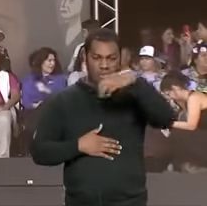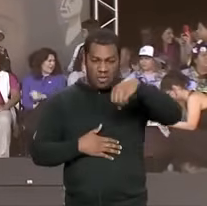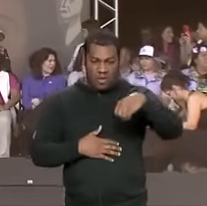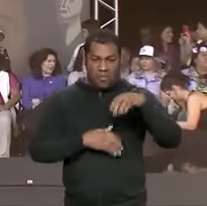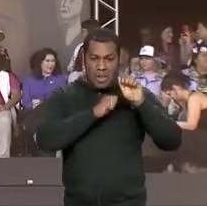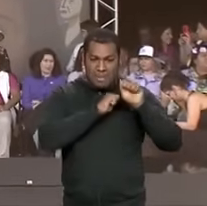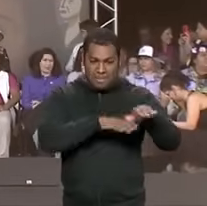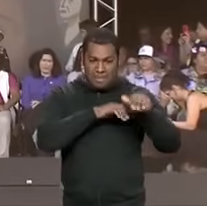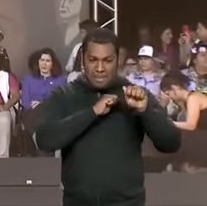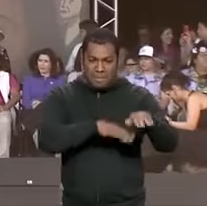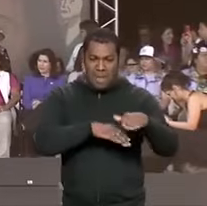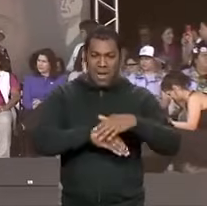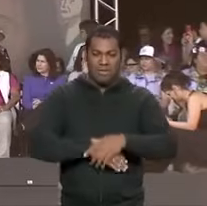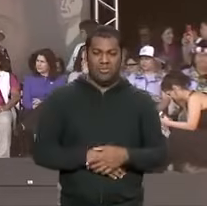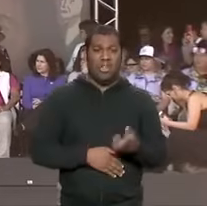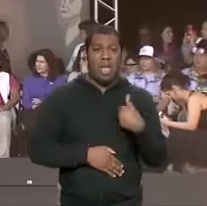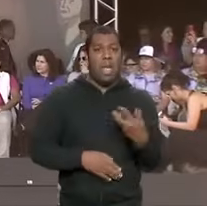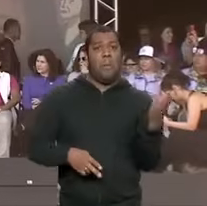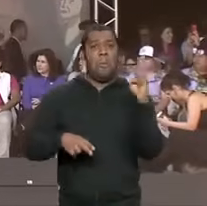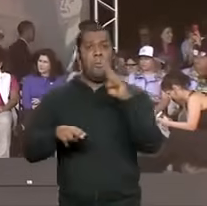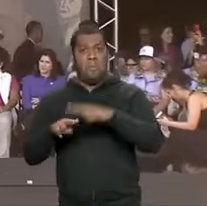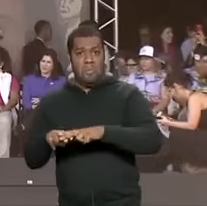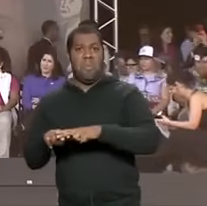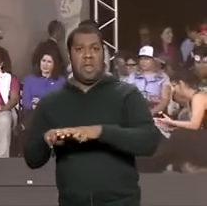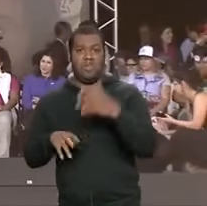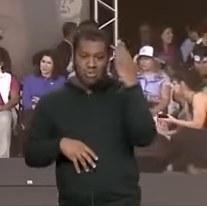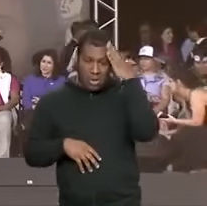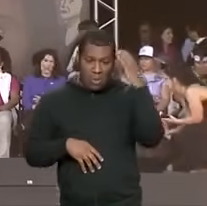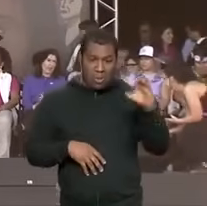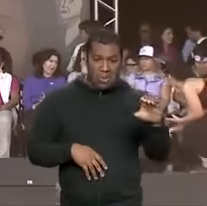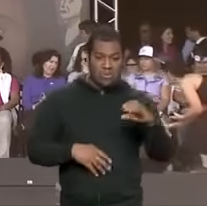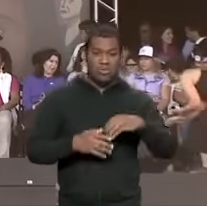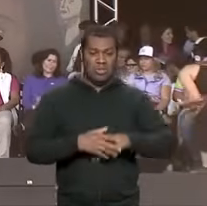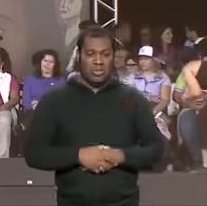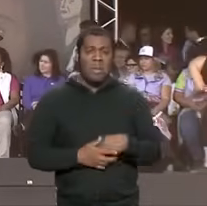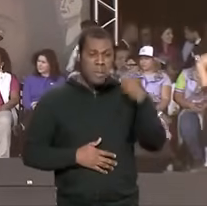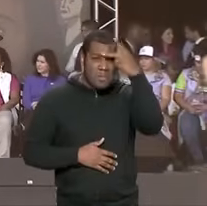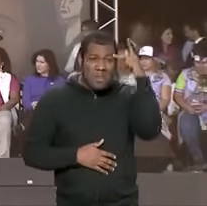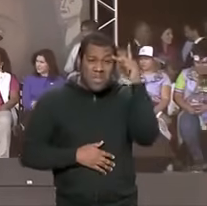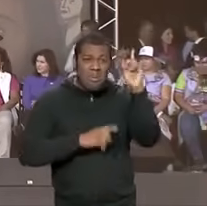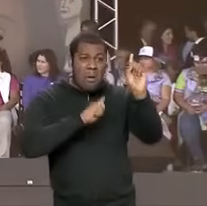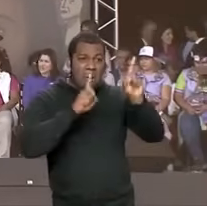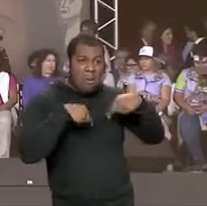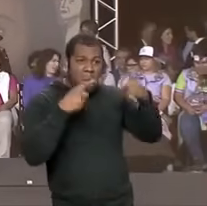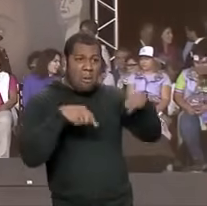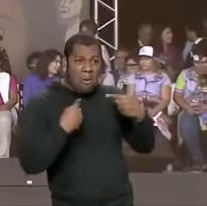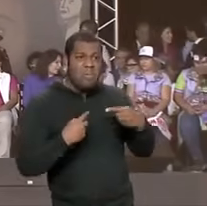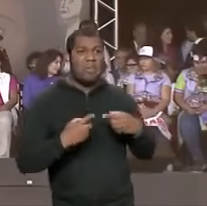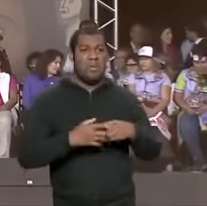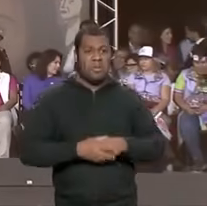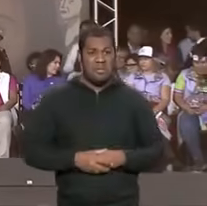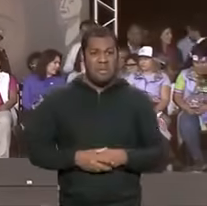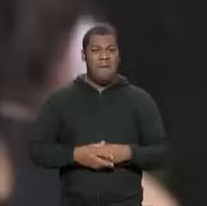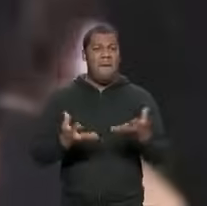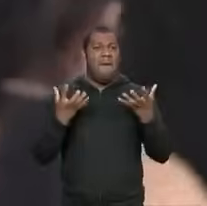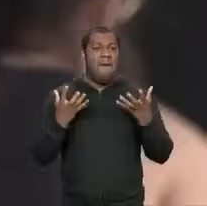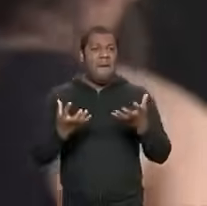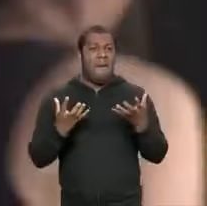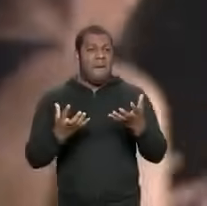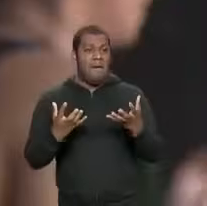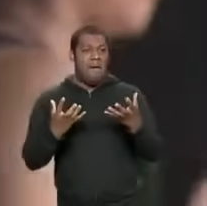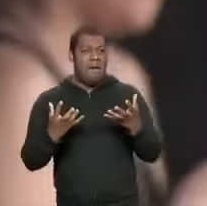eu estava preso em Curitiba vítima de uma perseguição dos que quer impedir o Brasil